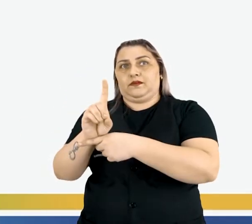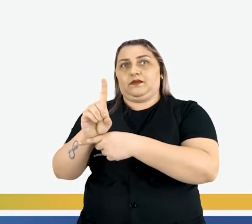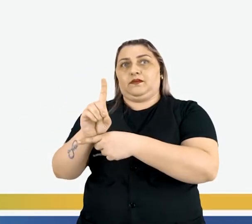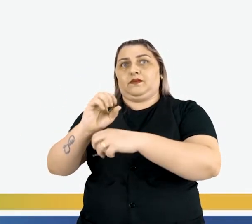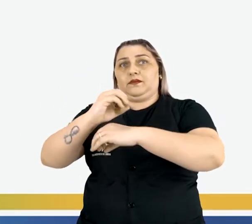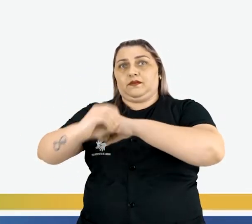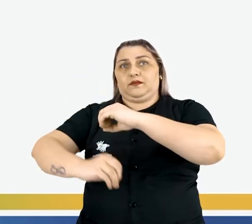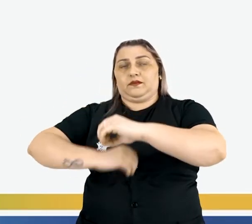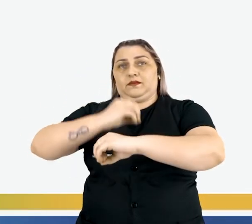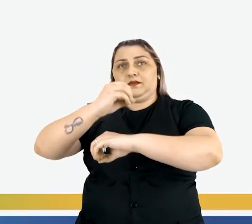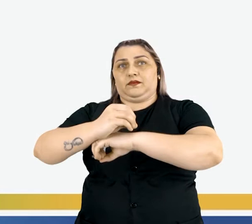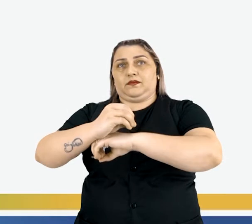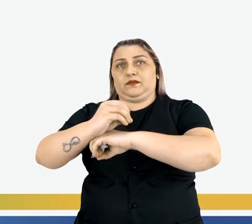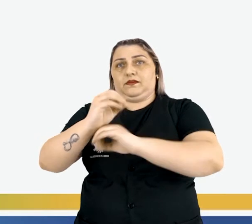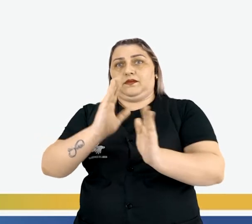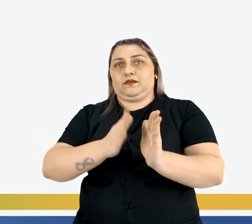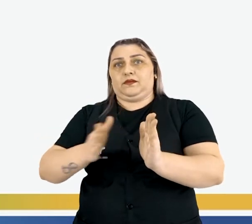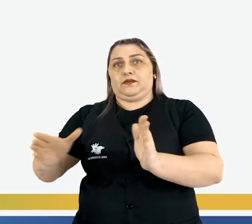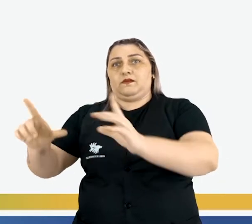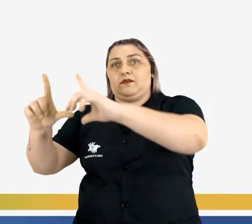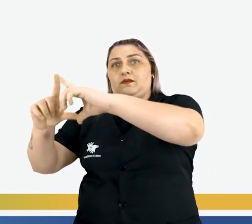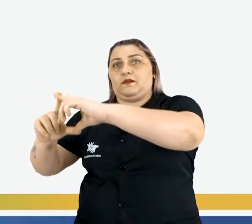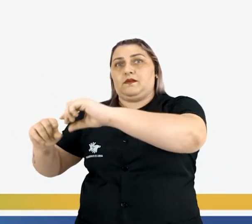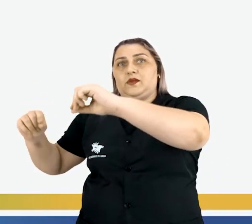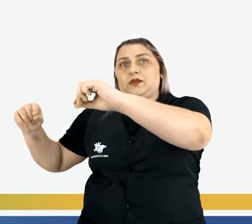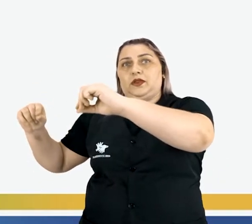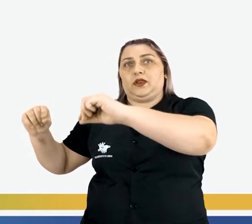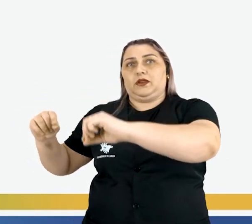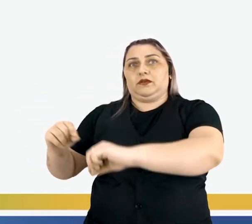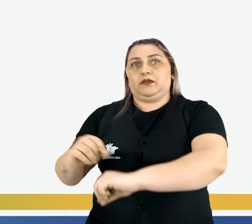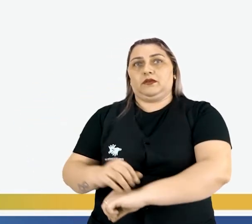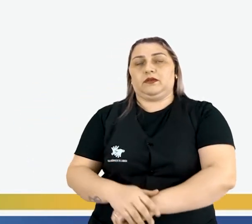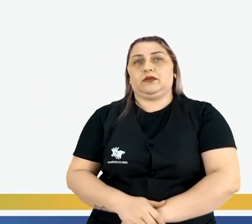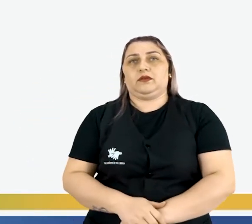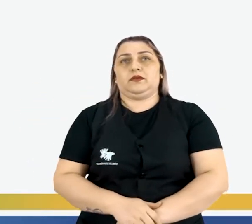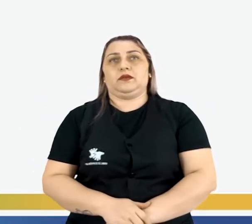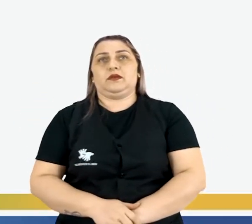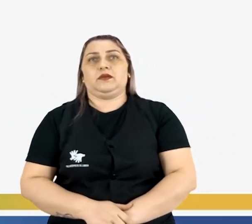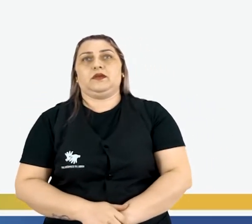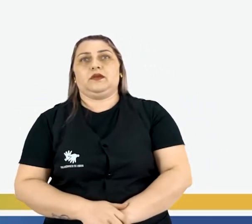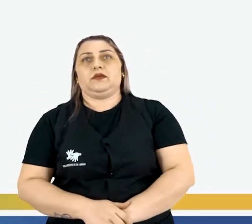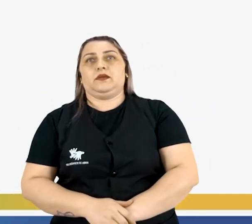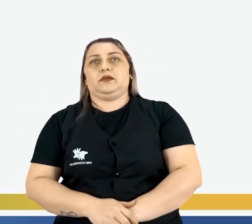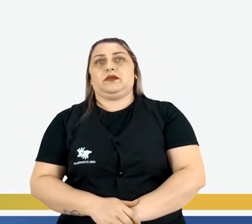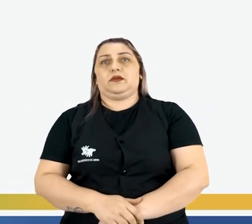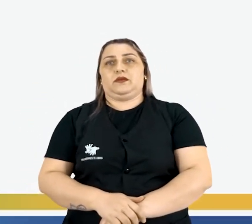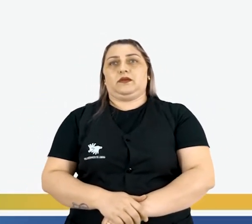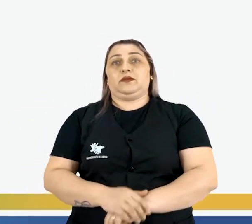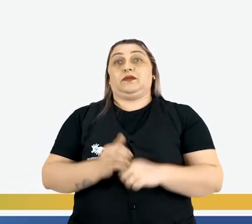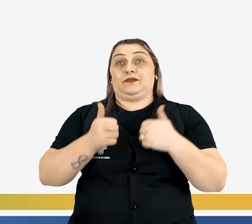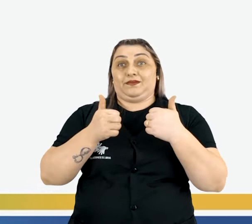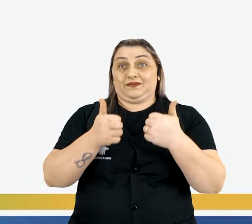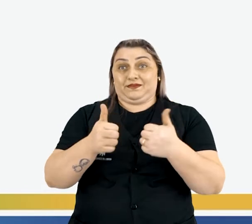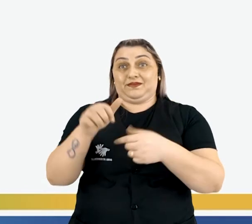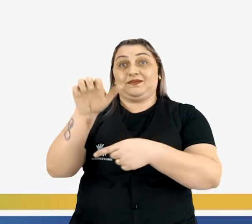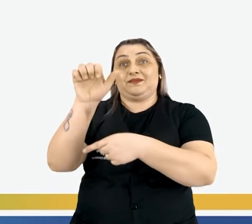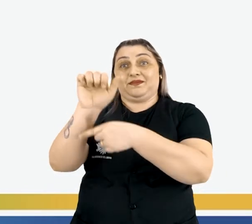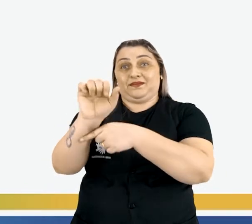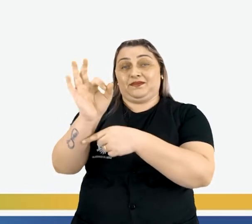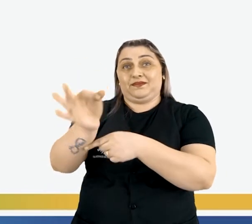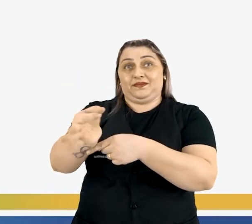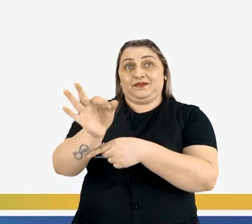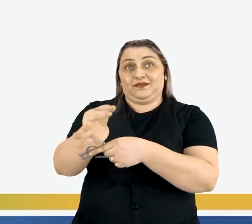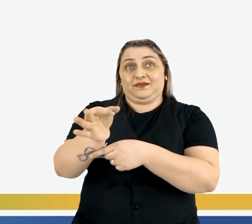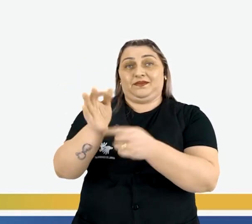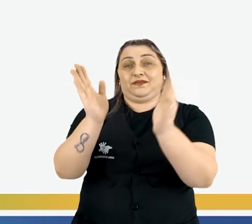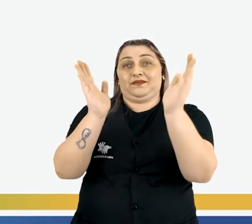D, estações do ano e fases da lua. Bom, vamos lá ver qual é a resposta correta. Muito bem, quem marcou a letra A